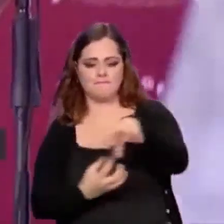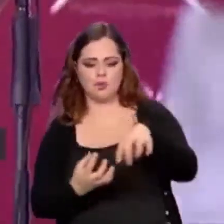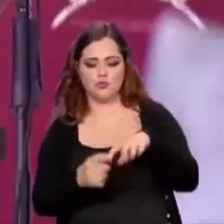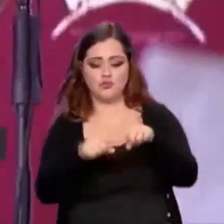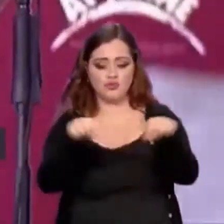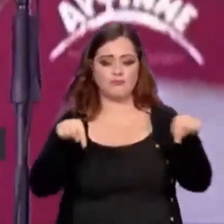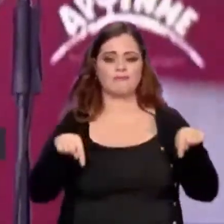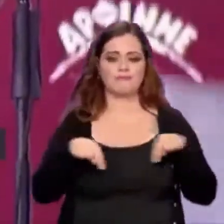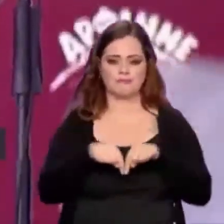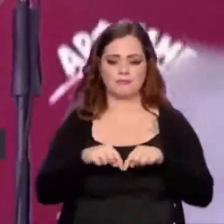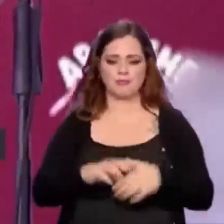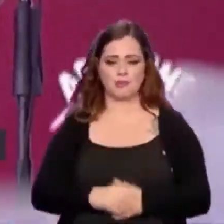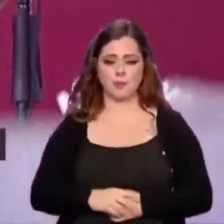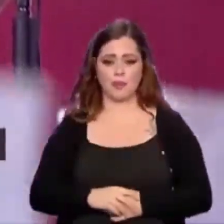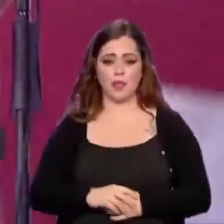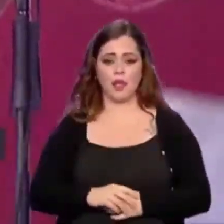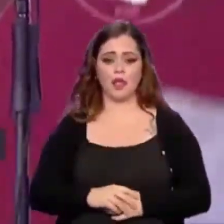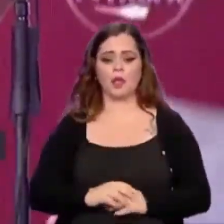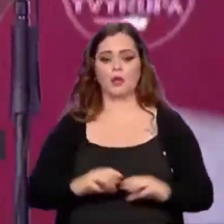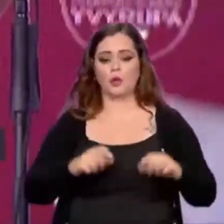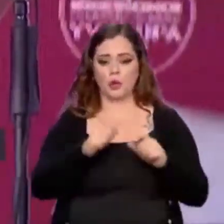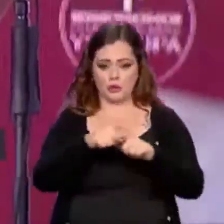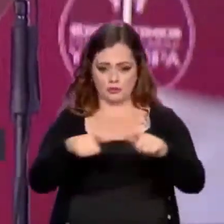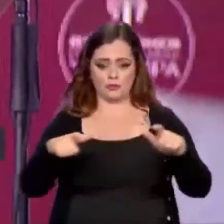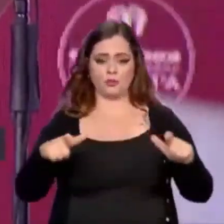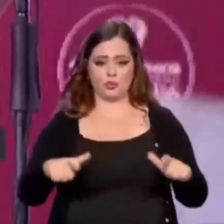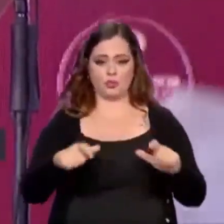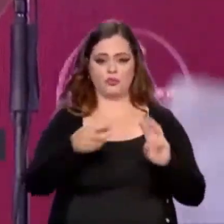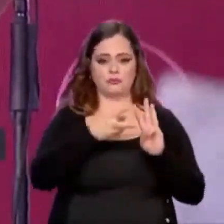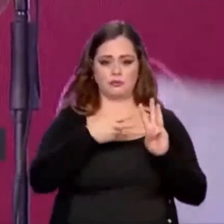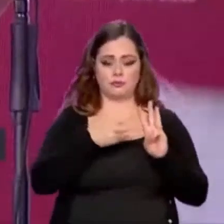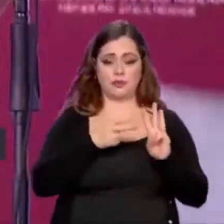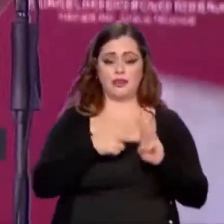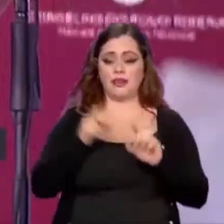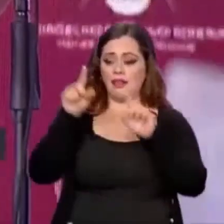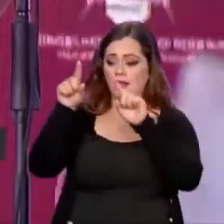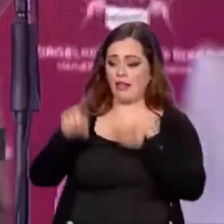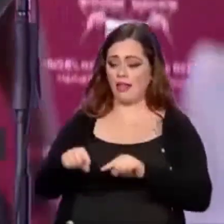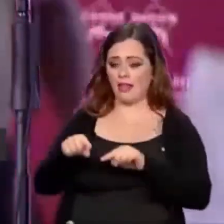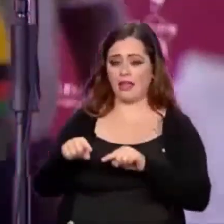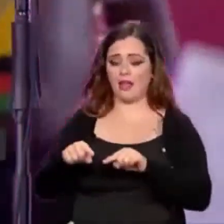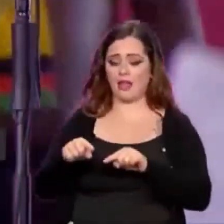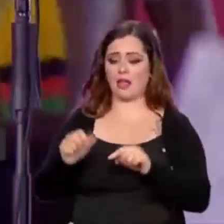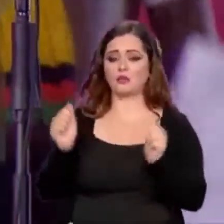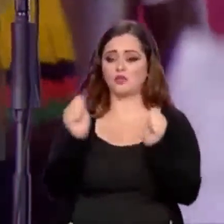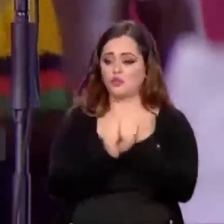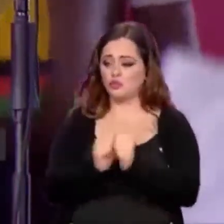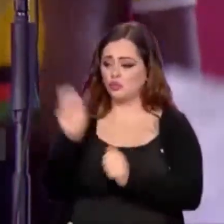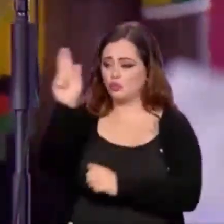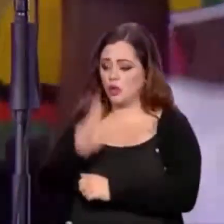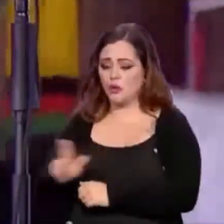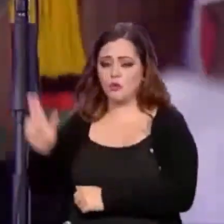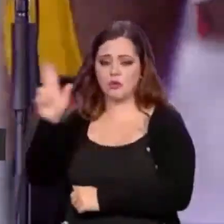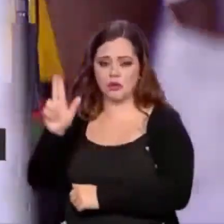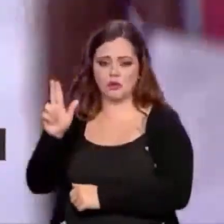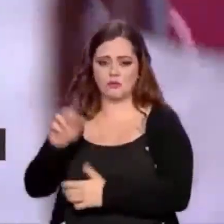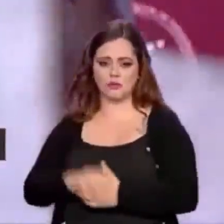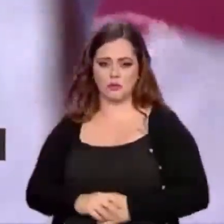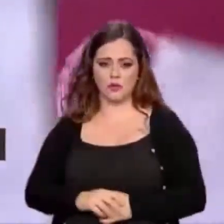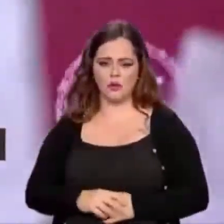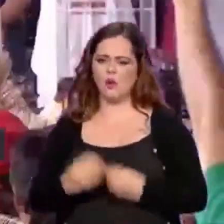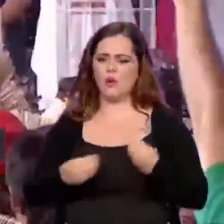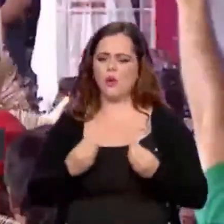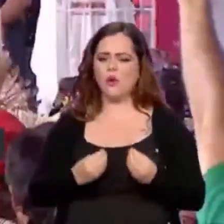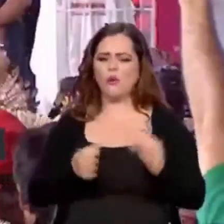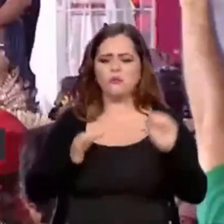territórios. As terras indígenas, como todos sabem, pertencem ao patrimônio da União. E como é que a União